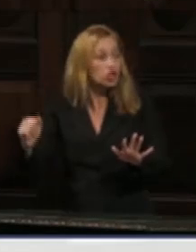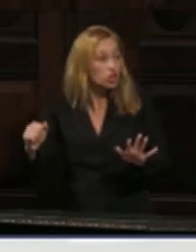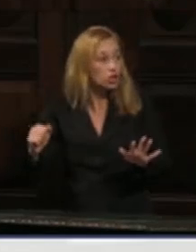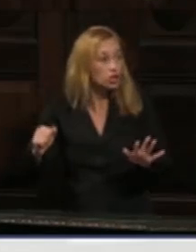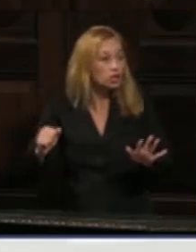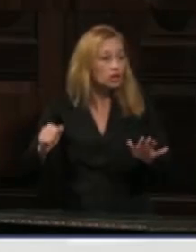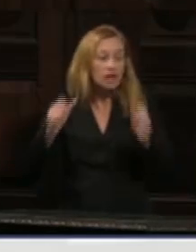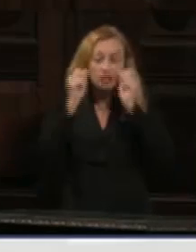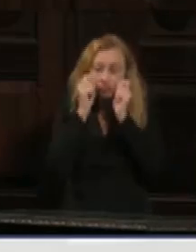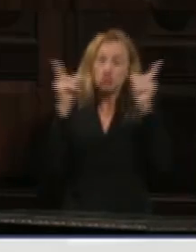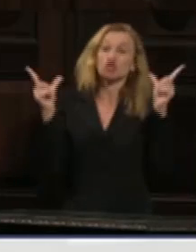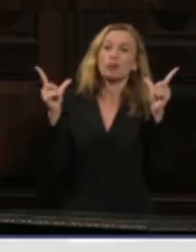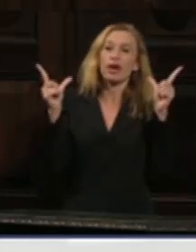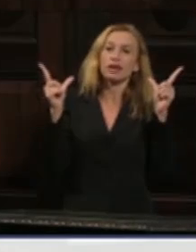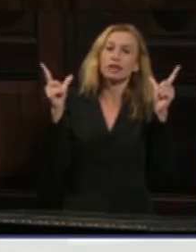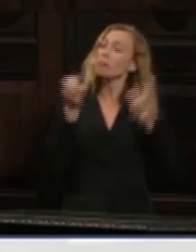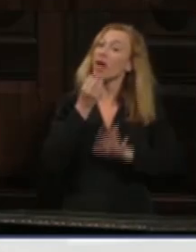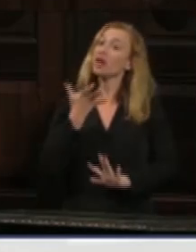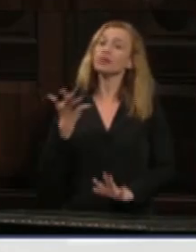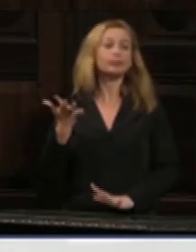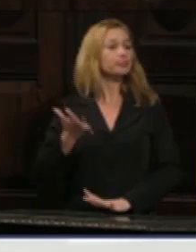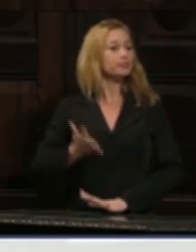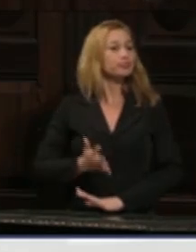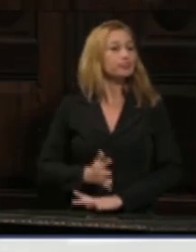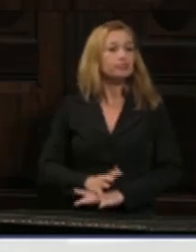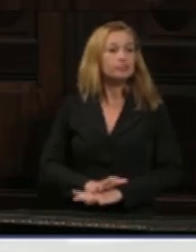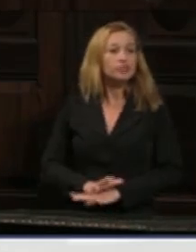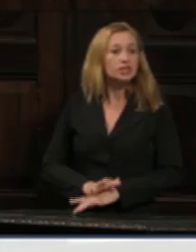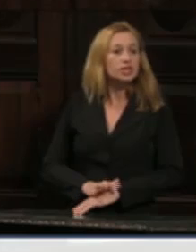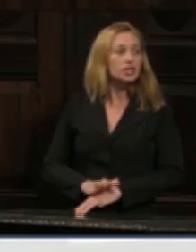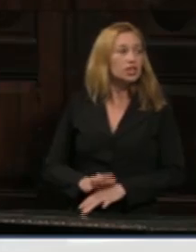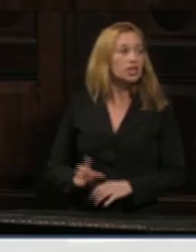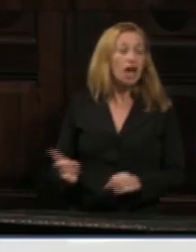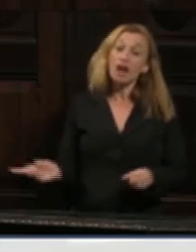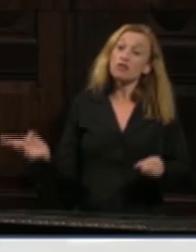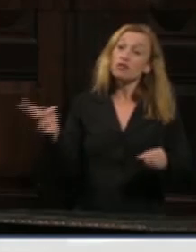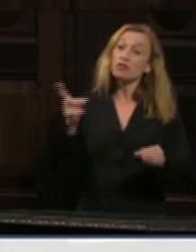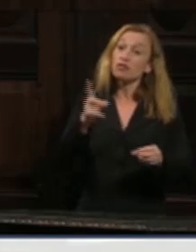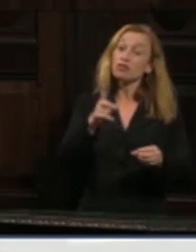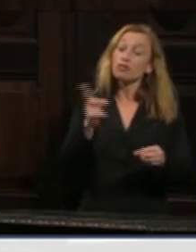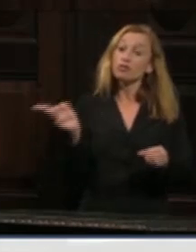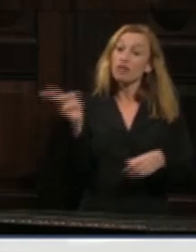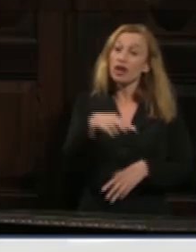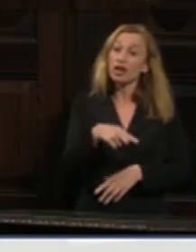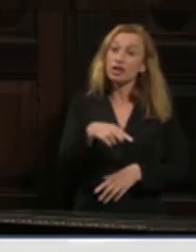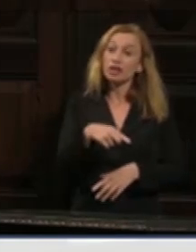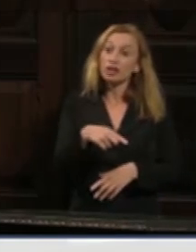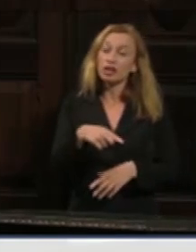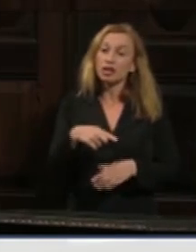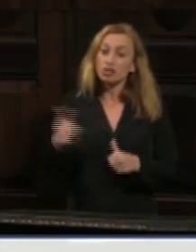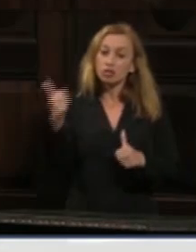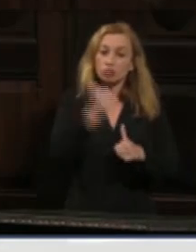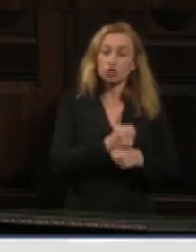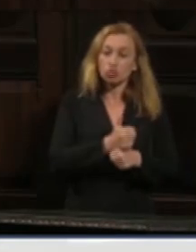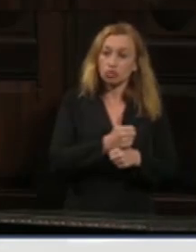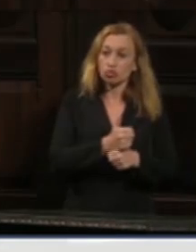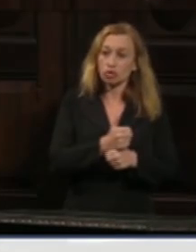ele acorda muito bem. Vem assumir o mandato, já perdeu o mandato.